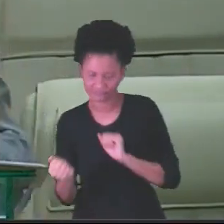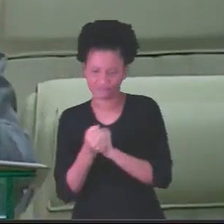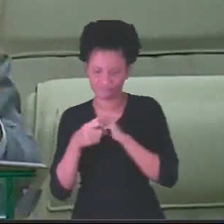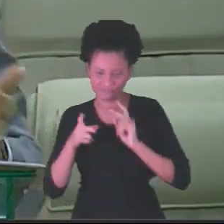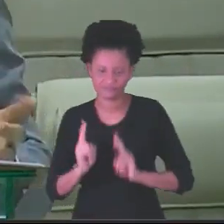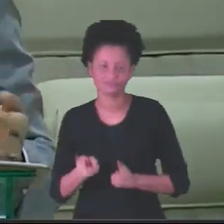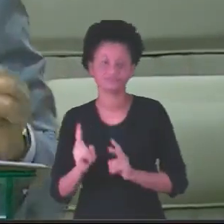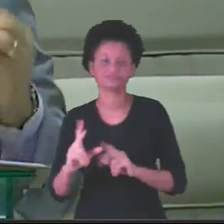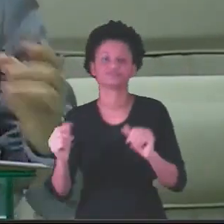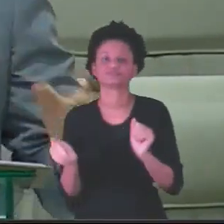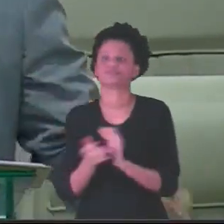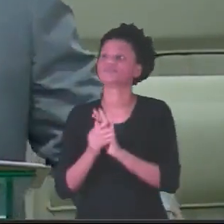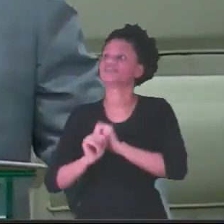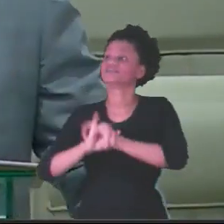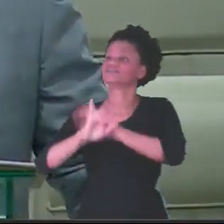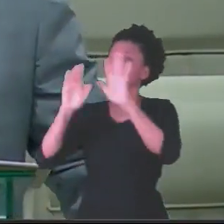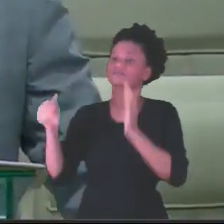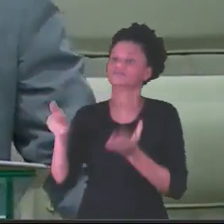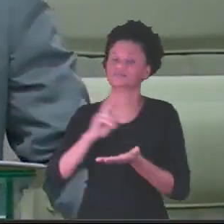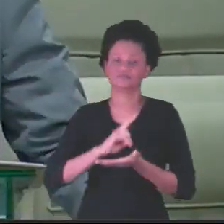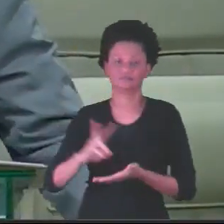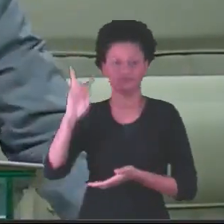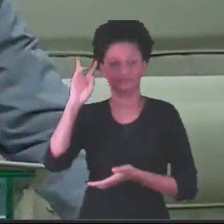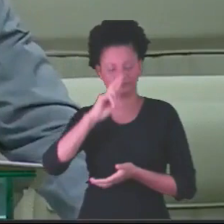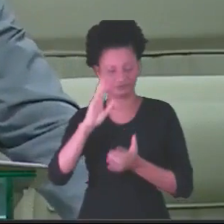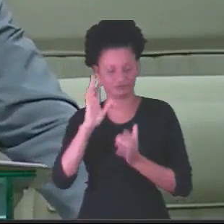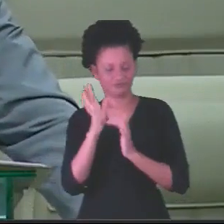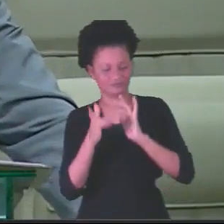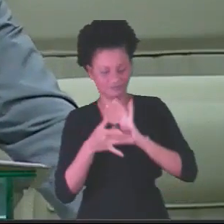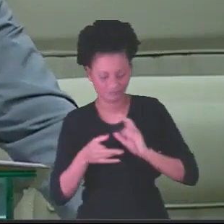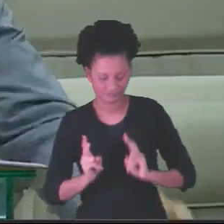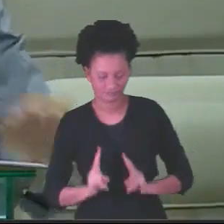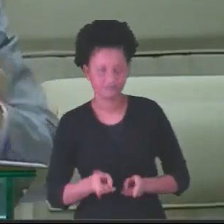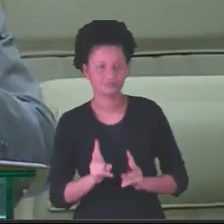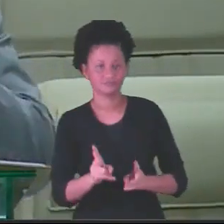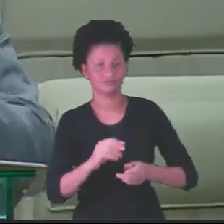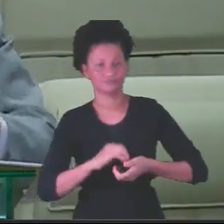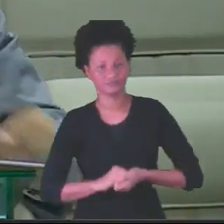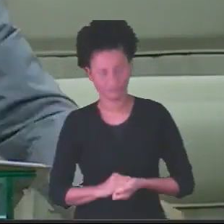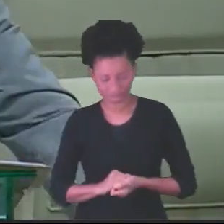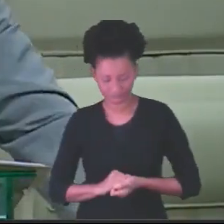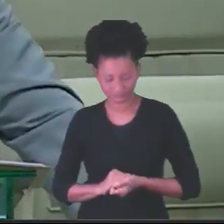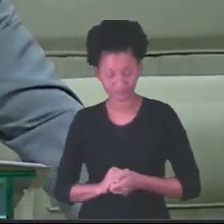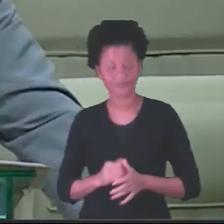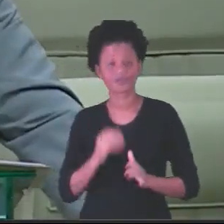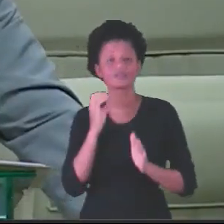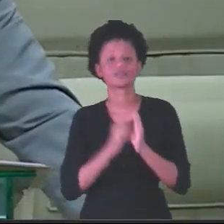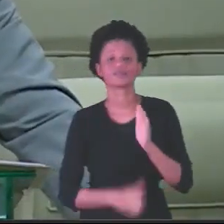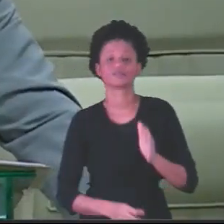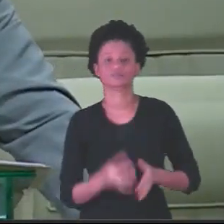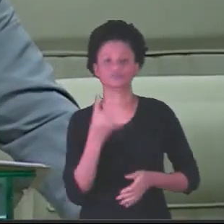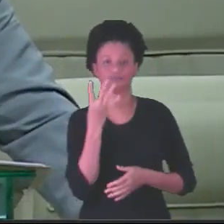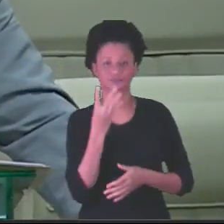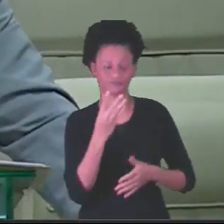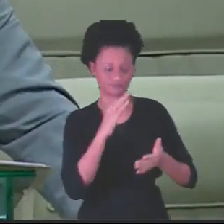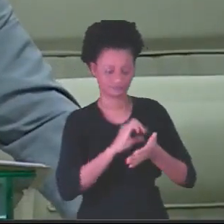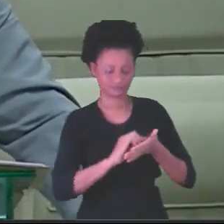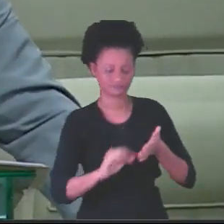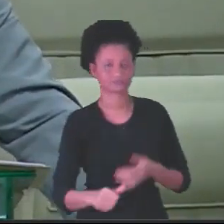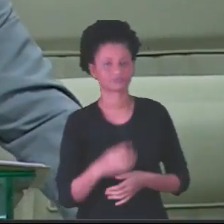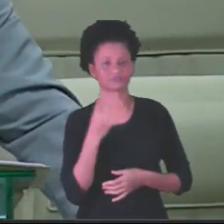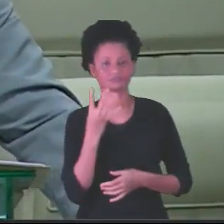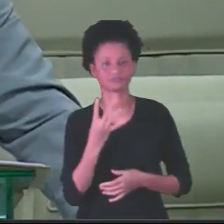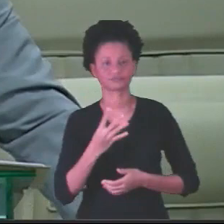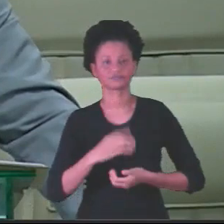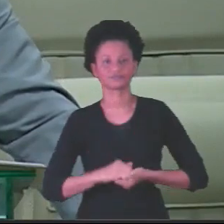glorificado seja o nome do senhor para sempre aleluia aí no capítulo 4 versículo